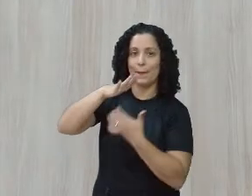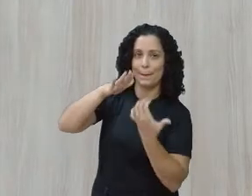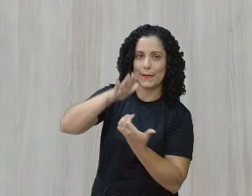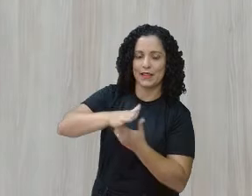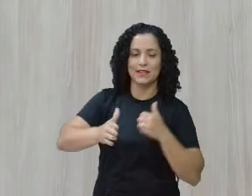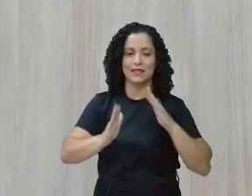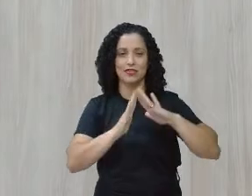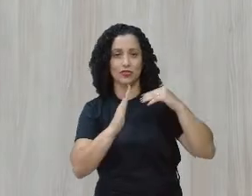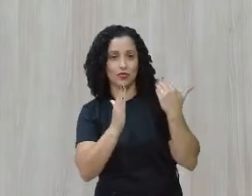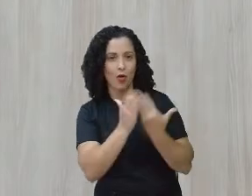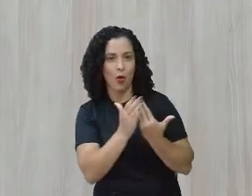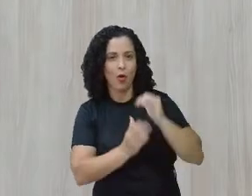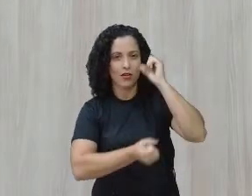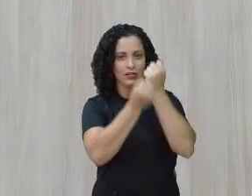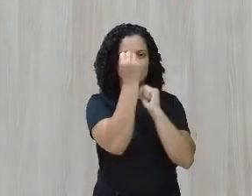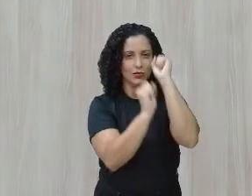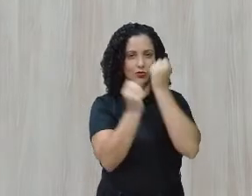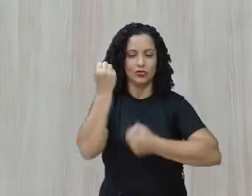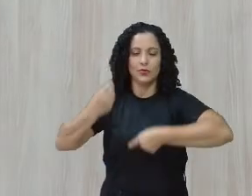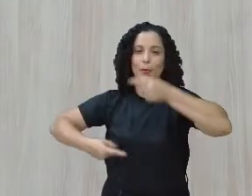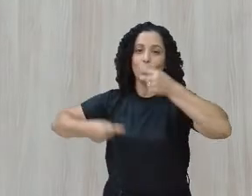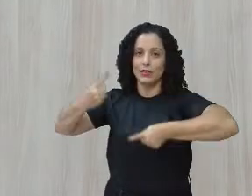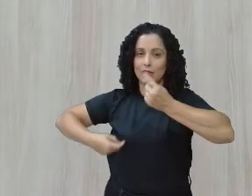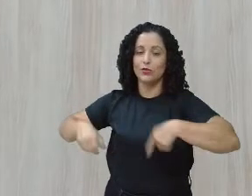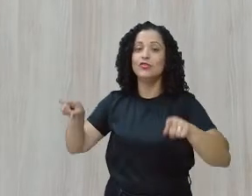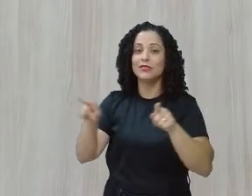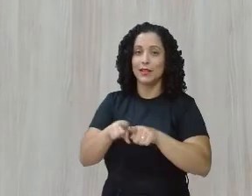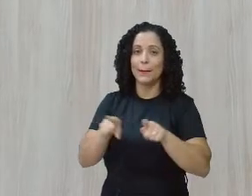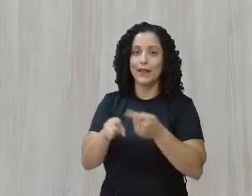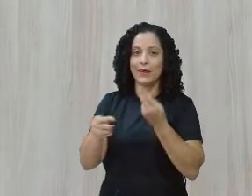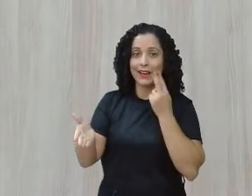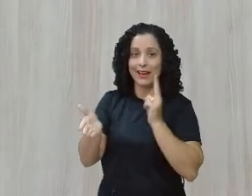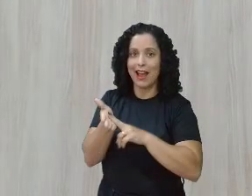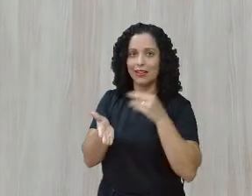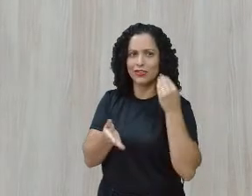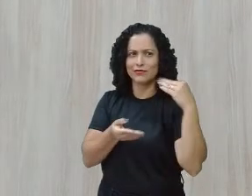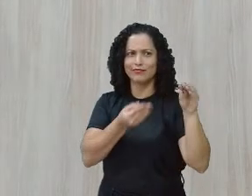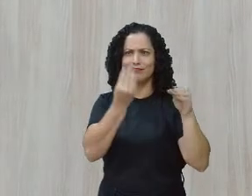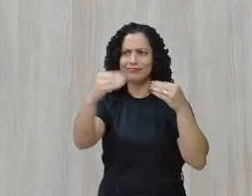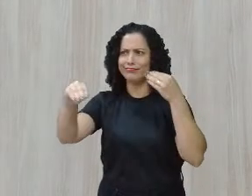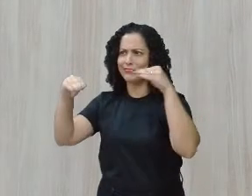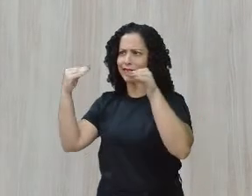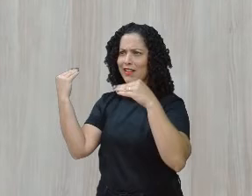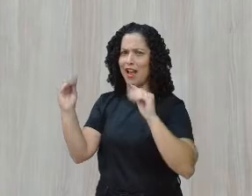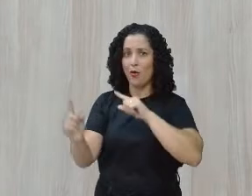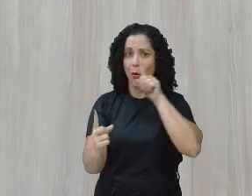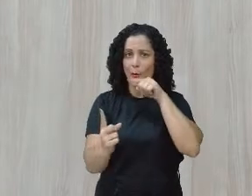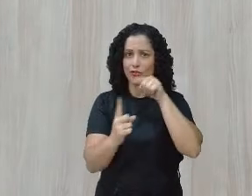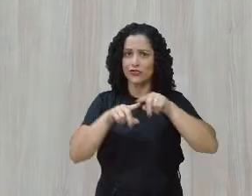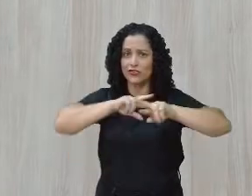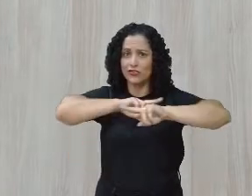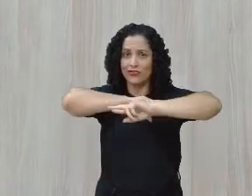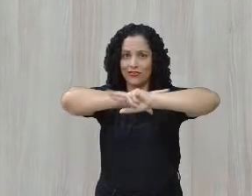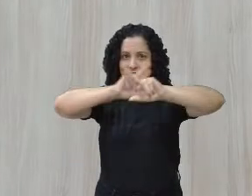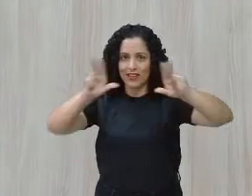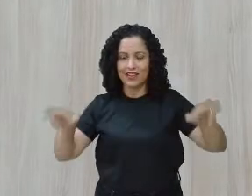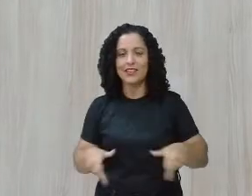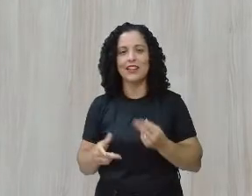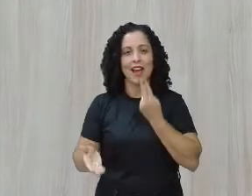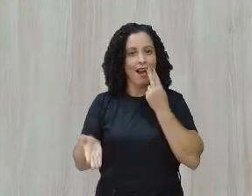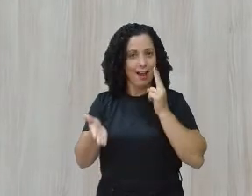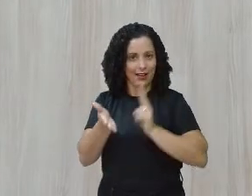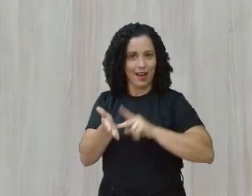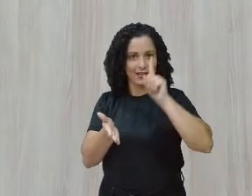escolas, indústrias, políticos também enviam cartas com diferentes interesses. Então, a gente já sabe que a carta é